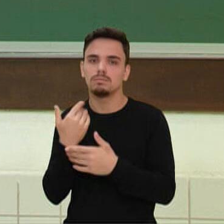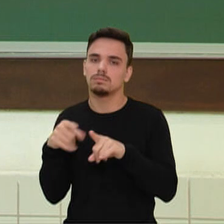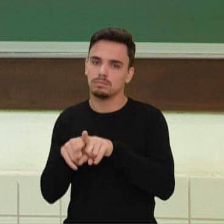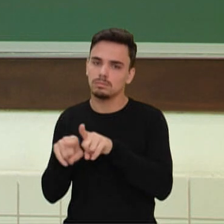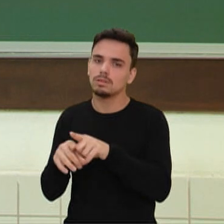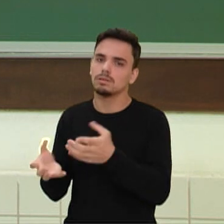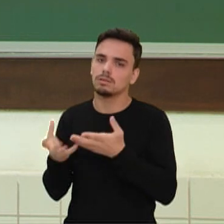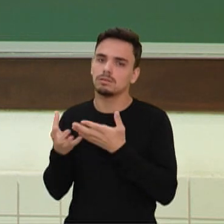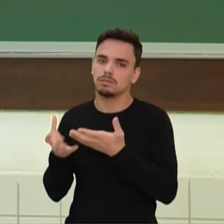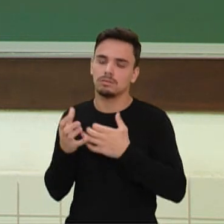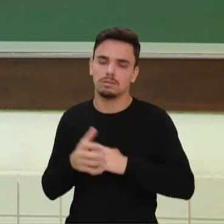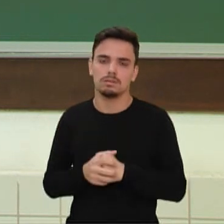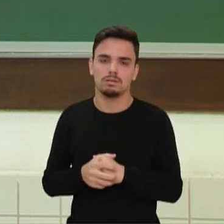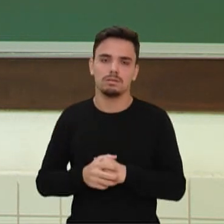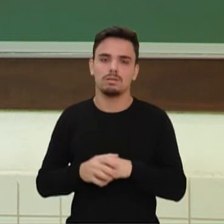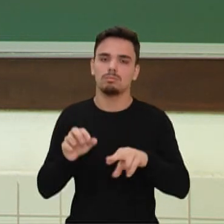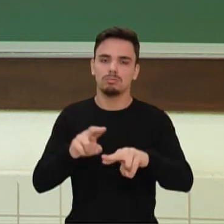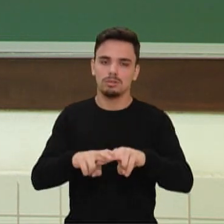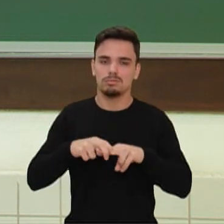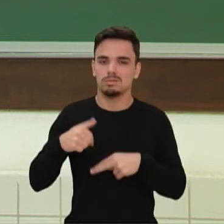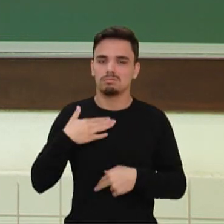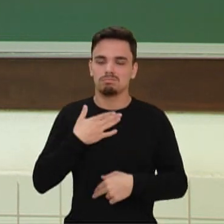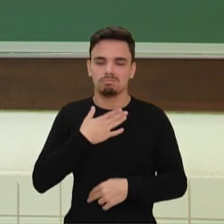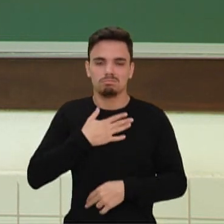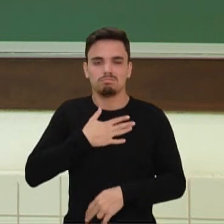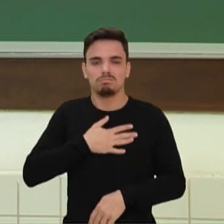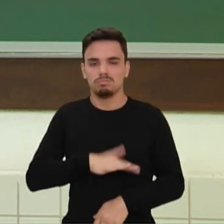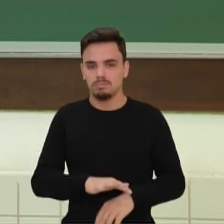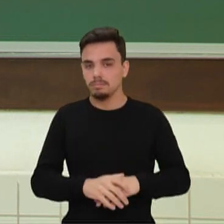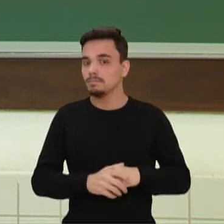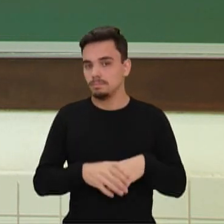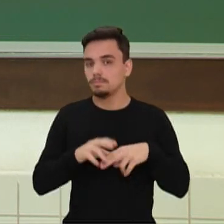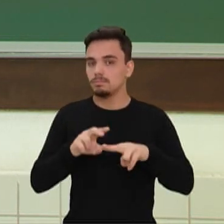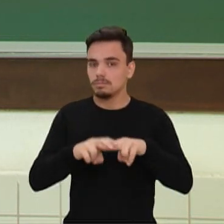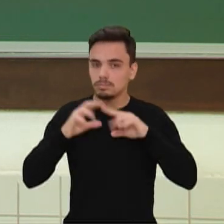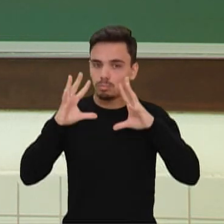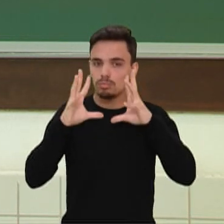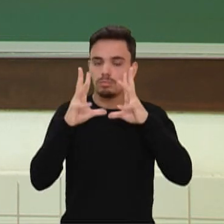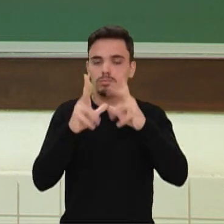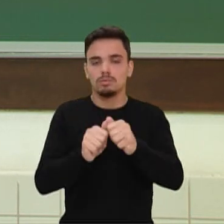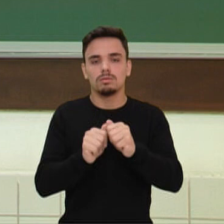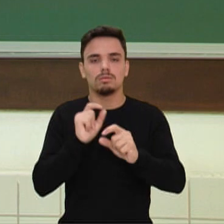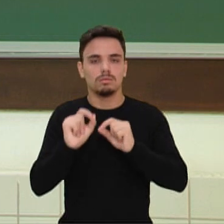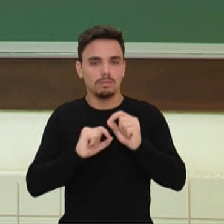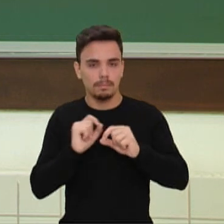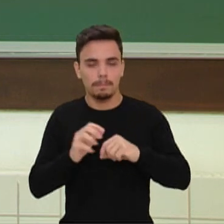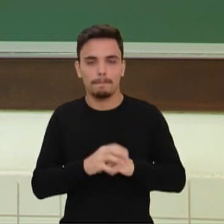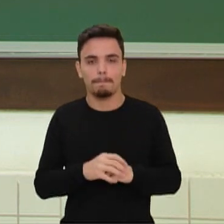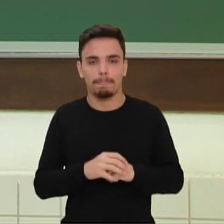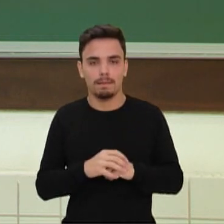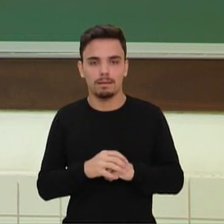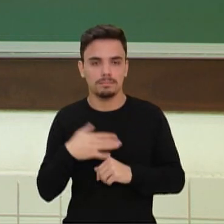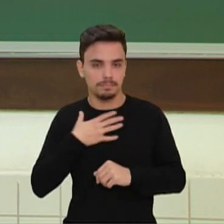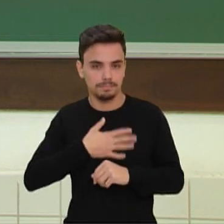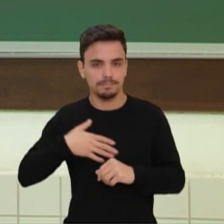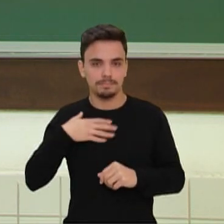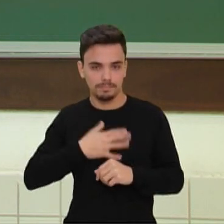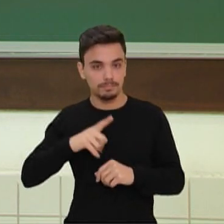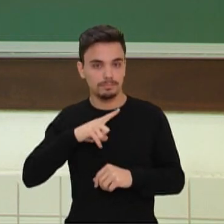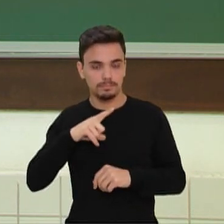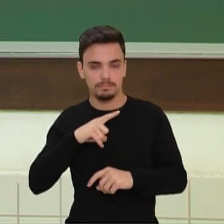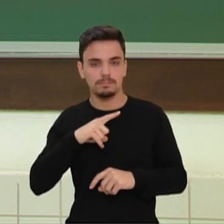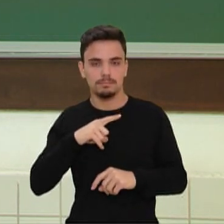também. Daí que vem esse desconforto, né? Então, por isso que todo o prazer que a gente